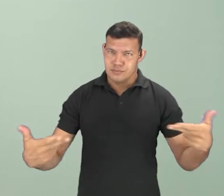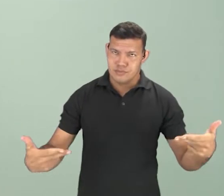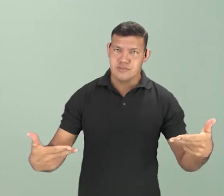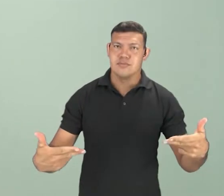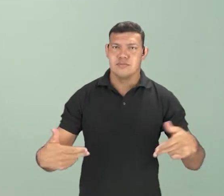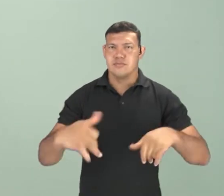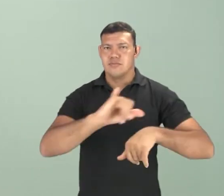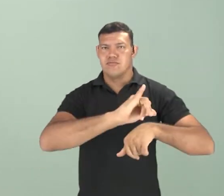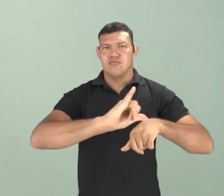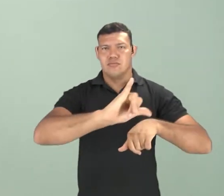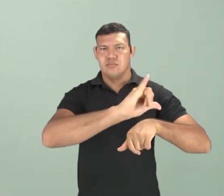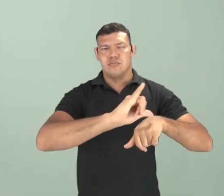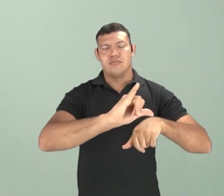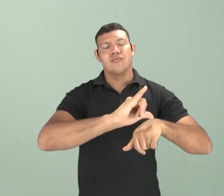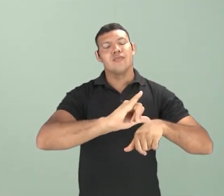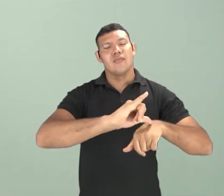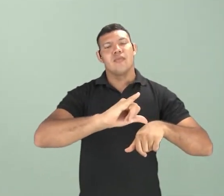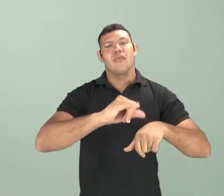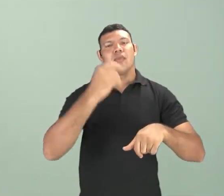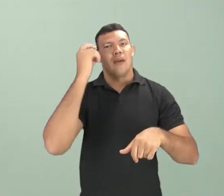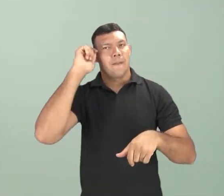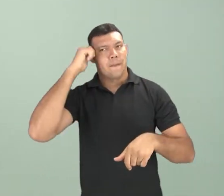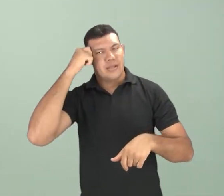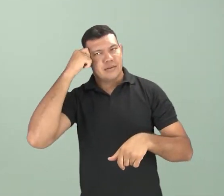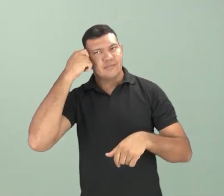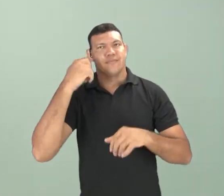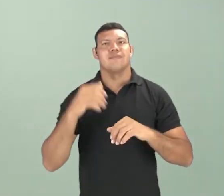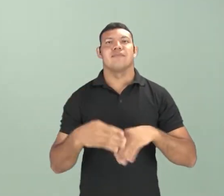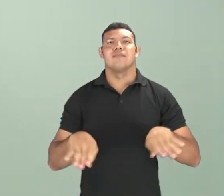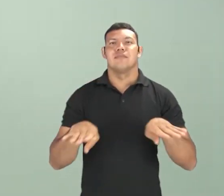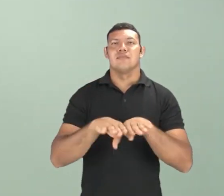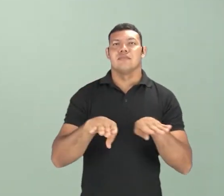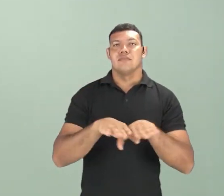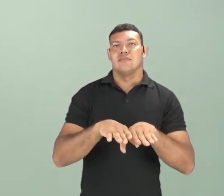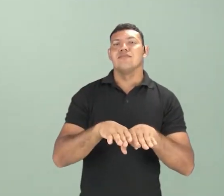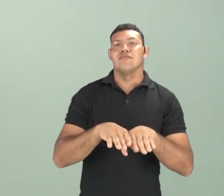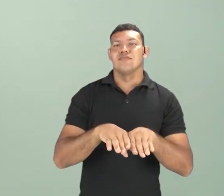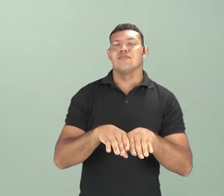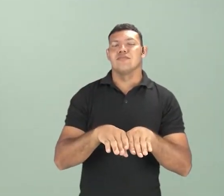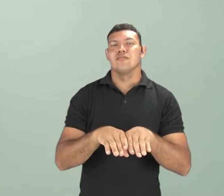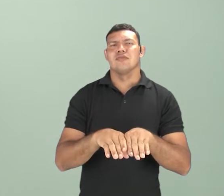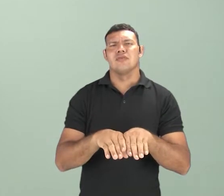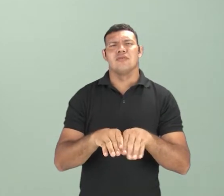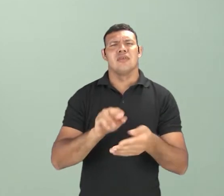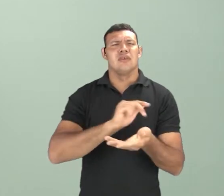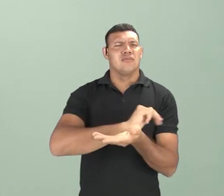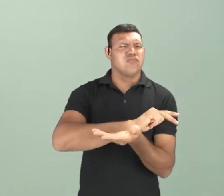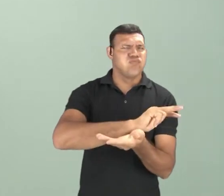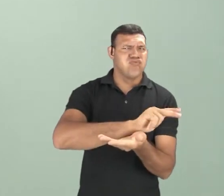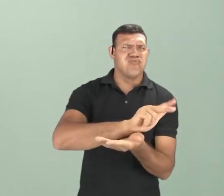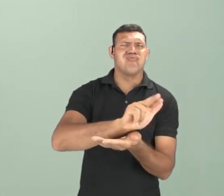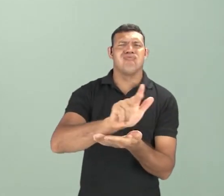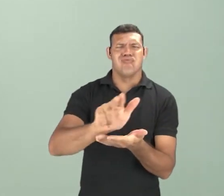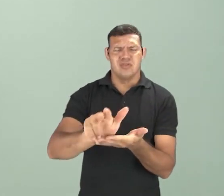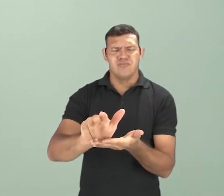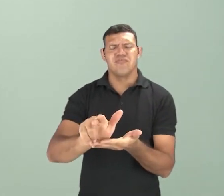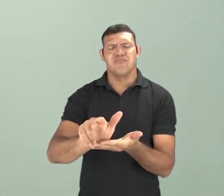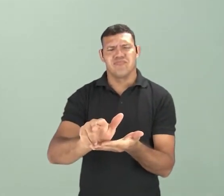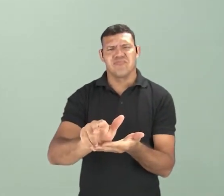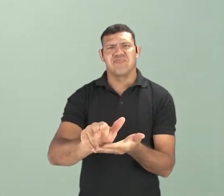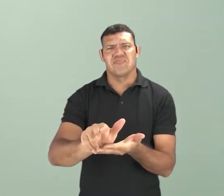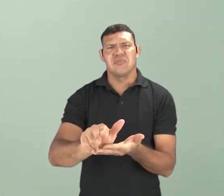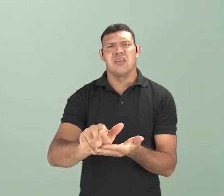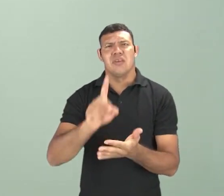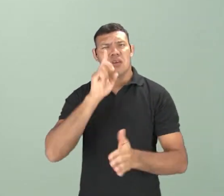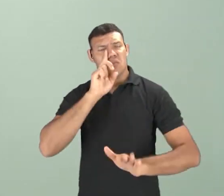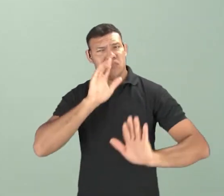do petróleo, certo? Outra coisa, as dioxinas e os furanos, né, também são, por exemplo, as dioxinas, nós temos os